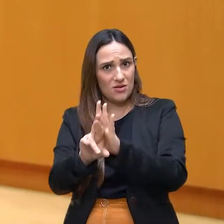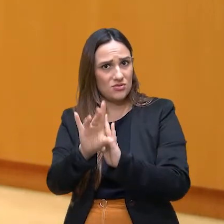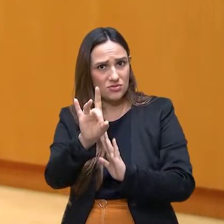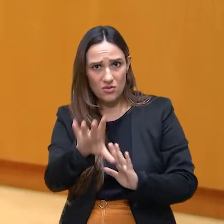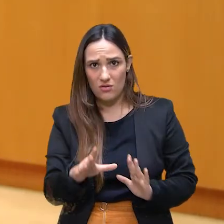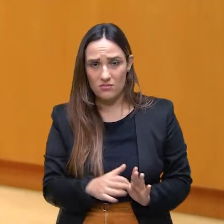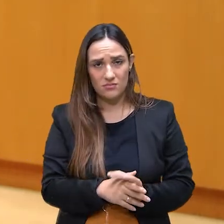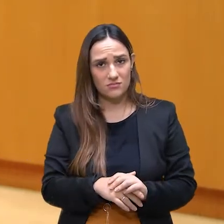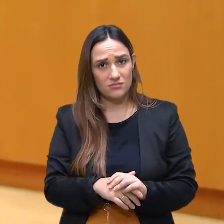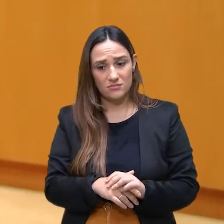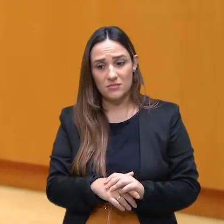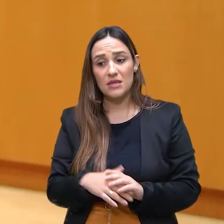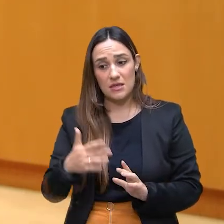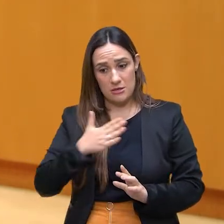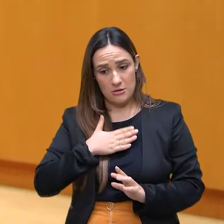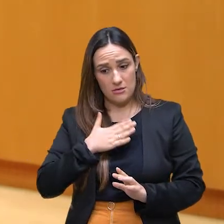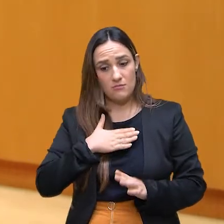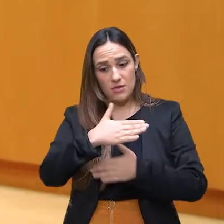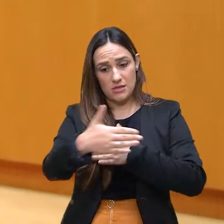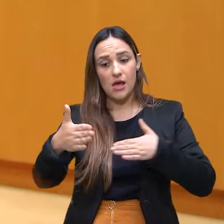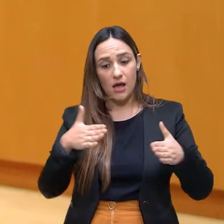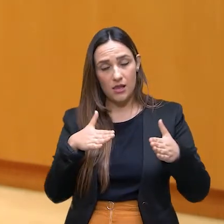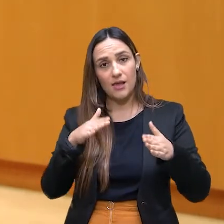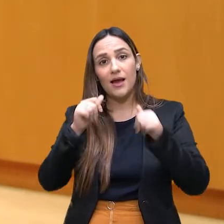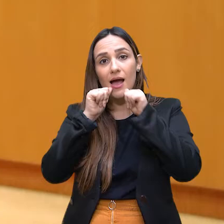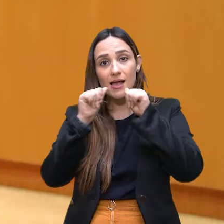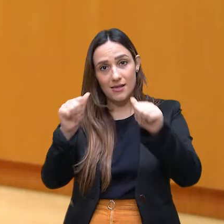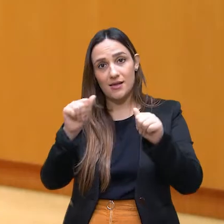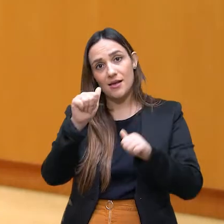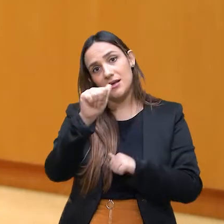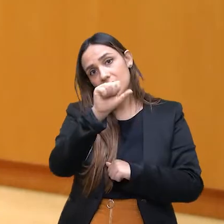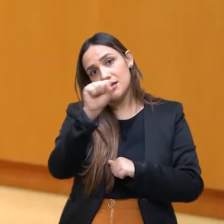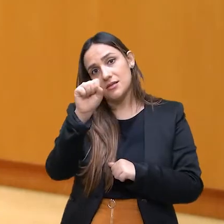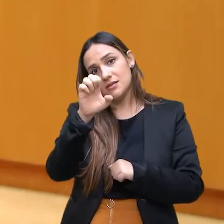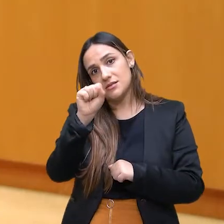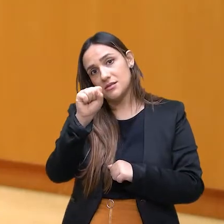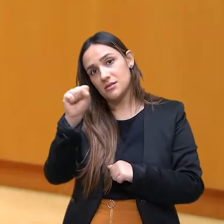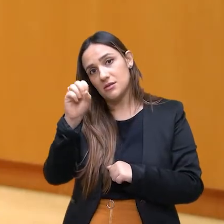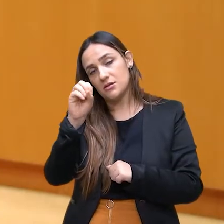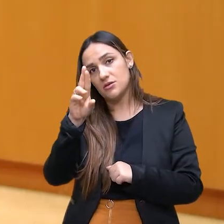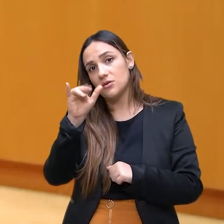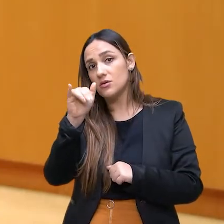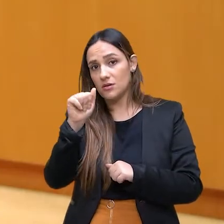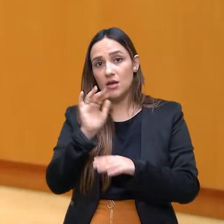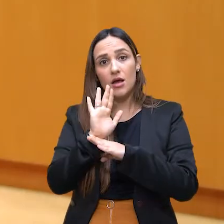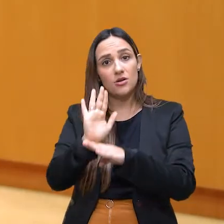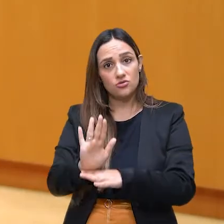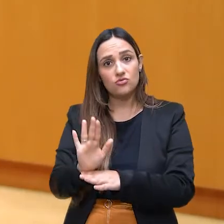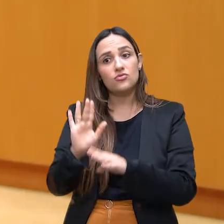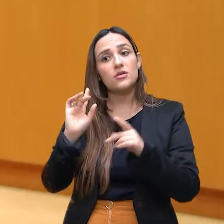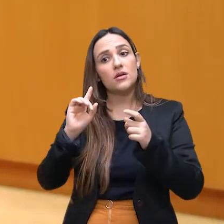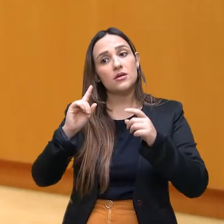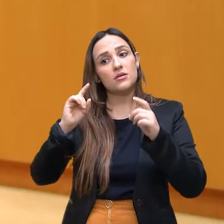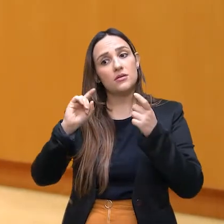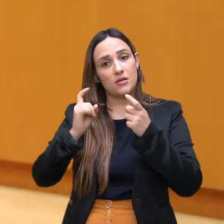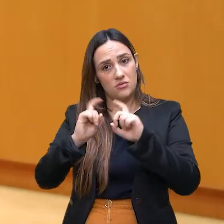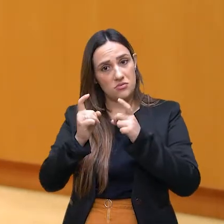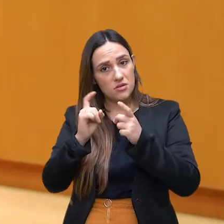e mais uma assessoria minha, né, do meu gabinete, que auxilia na realização das reuniões,